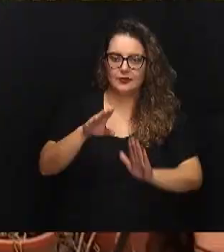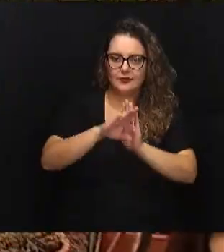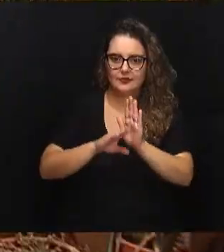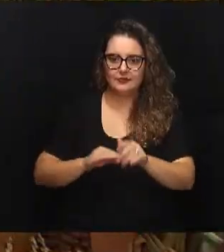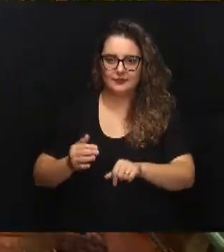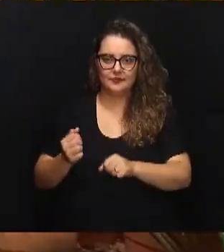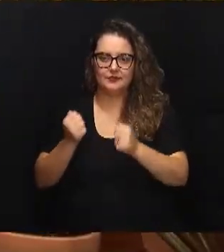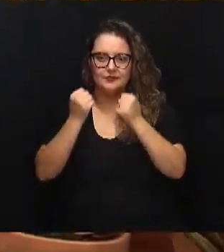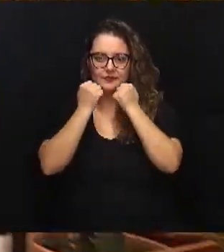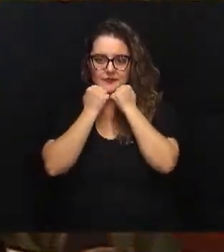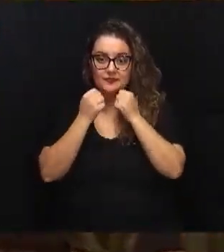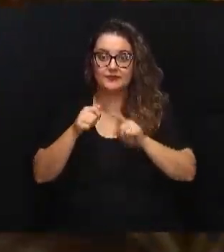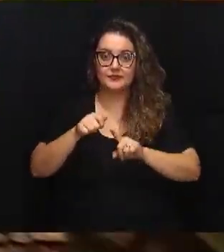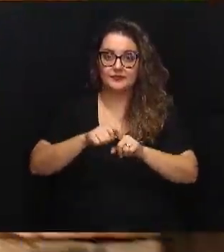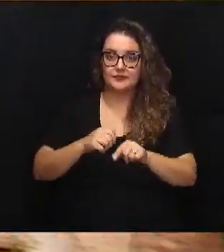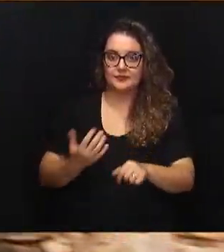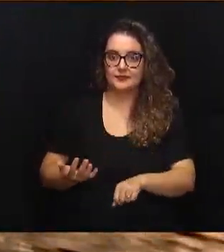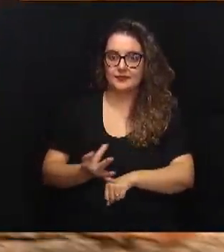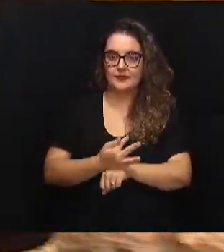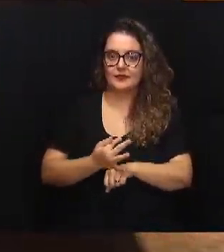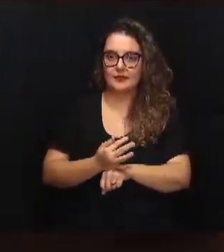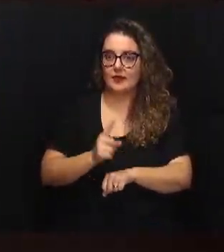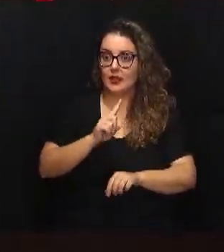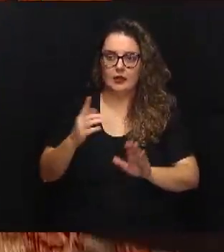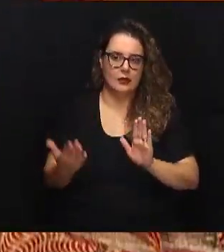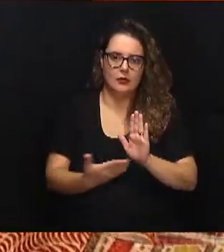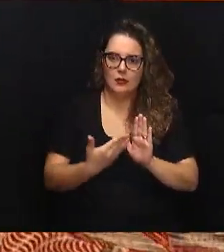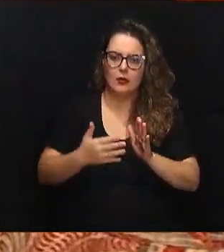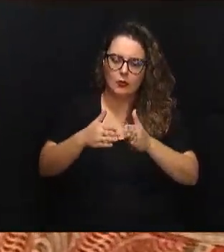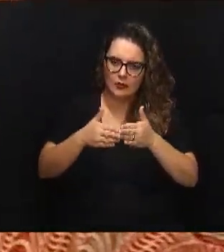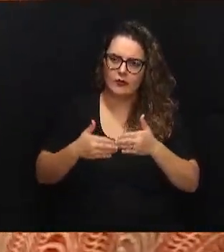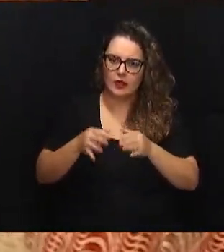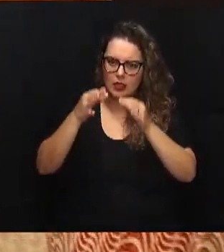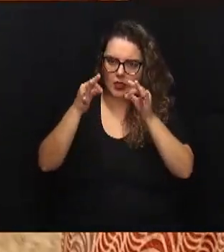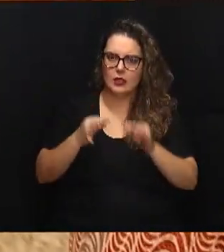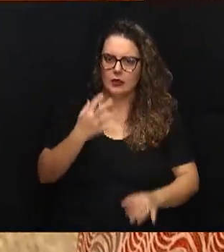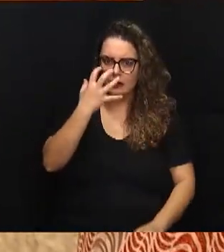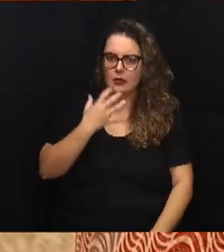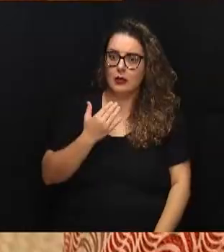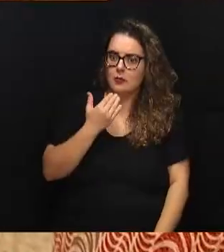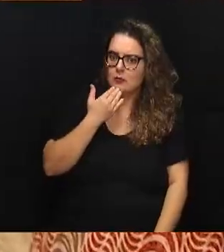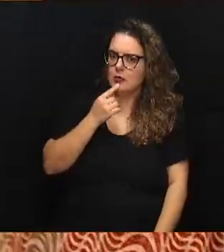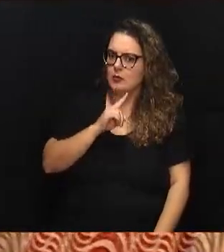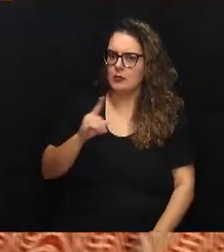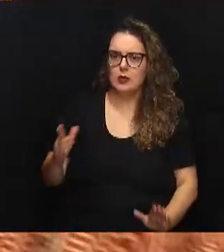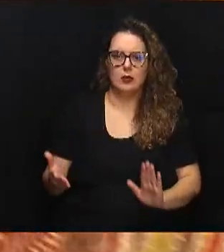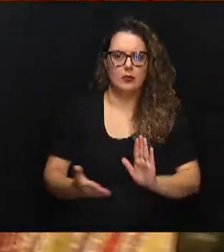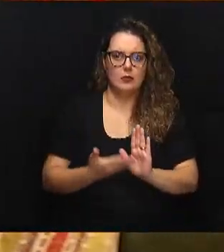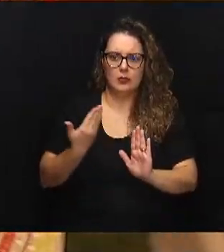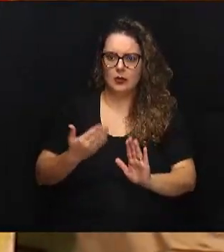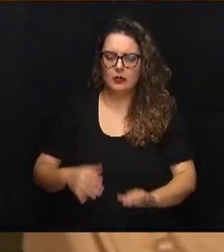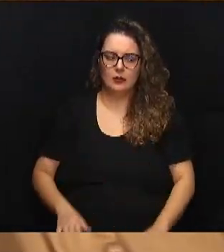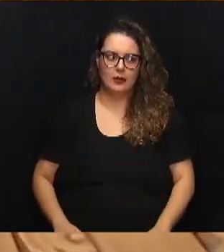férias. Não vire a página, por favor, é sério. Ele tá pedindo para não virar. Vamos virar?